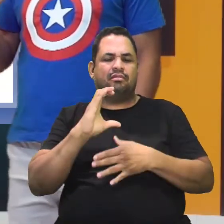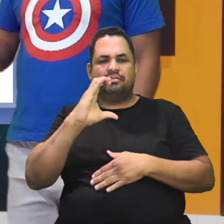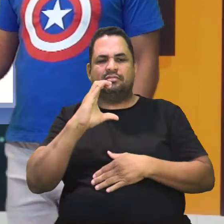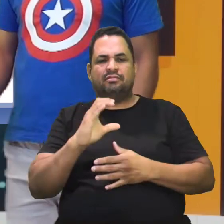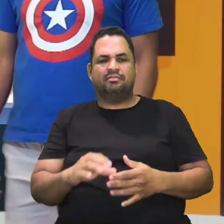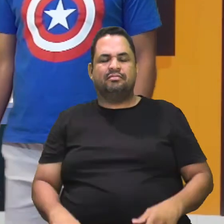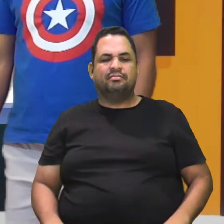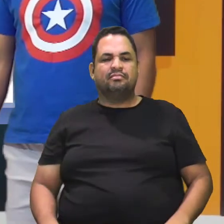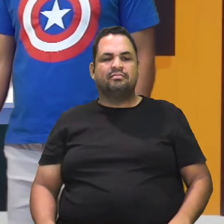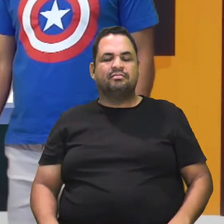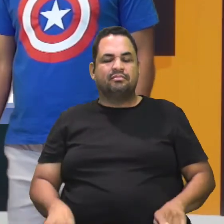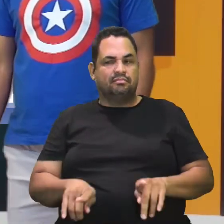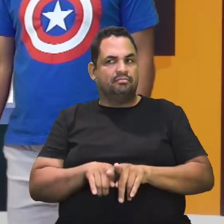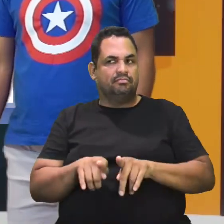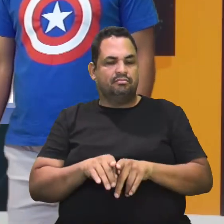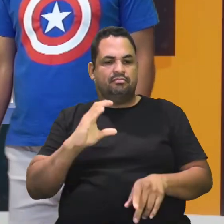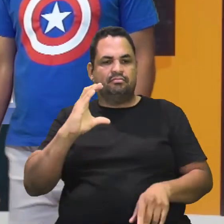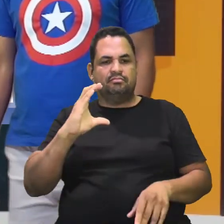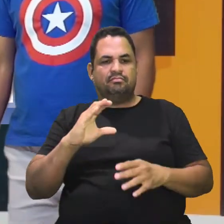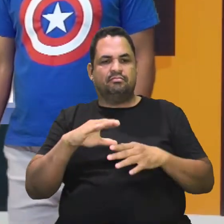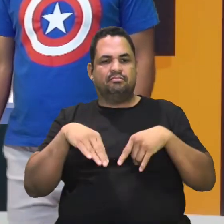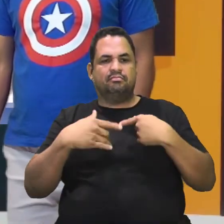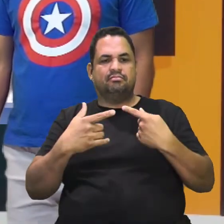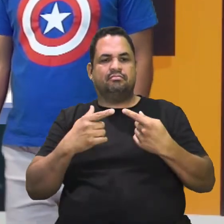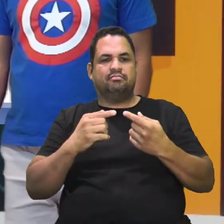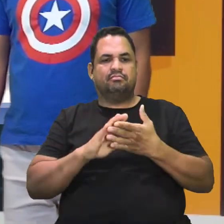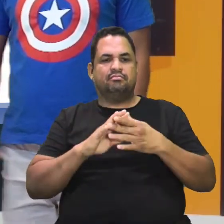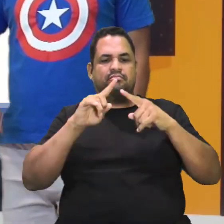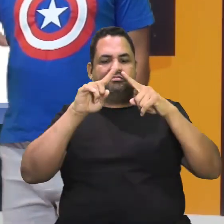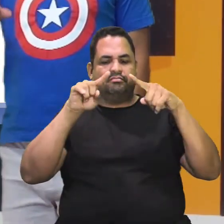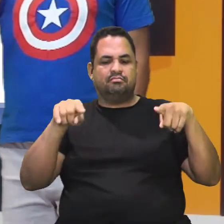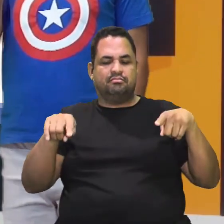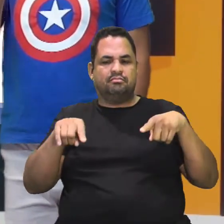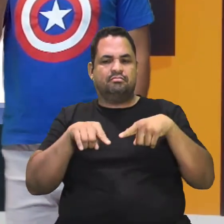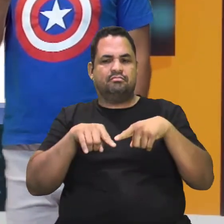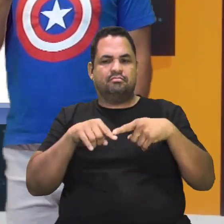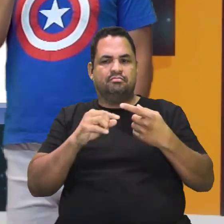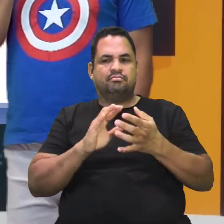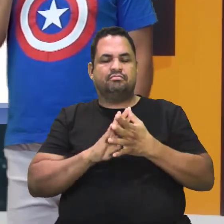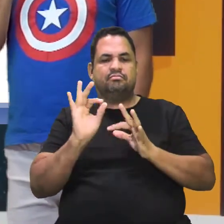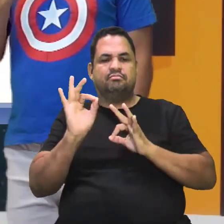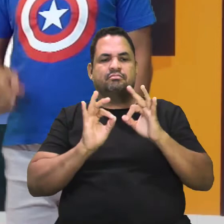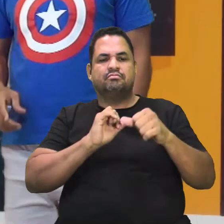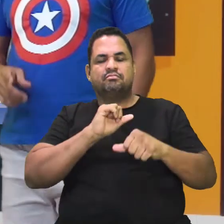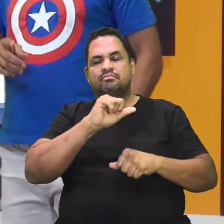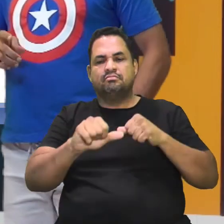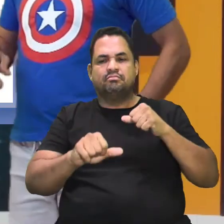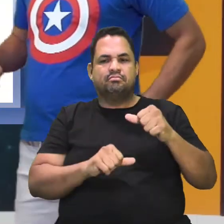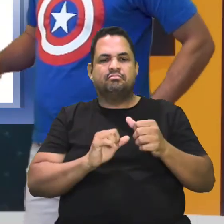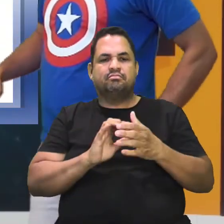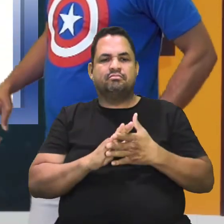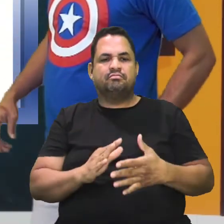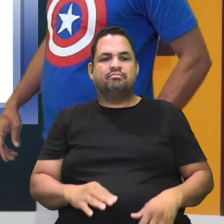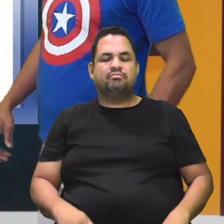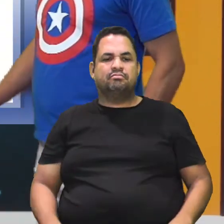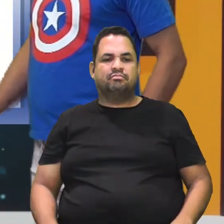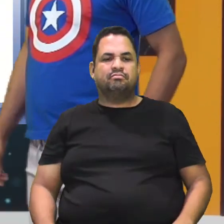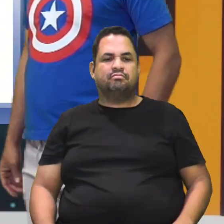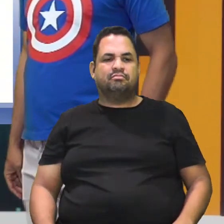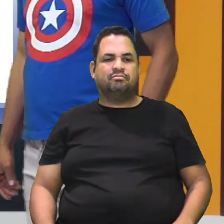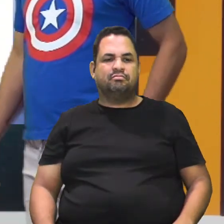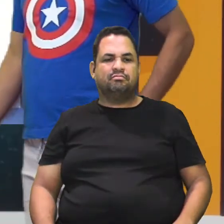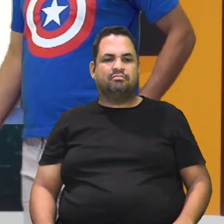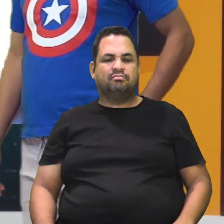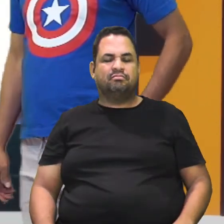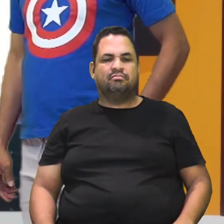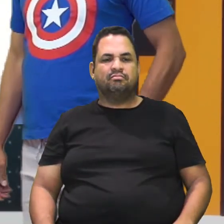na elipse também era C, né? Era C também. Só na hora do triângulo, retângulo... Que o formato ficava diferente. Porque a nossa hipotenusa lá era A e